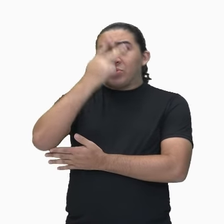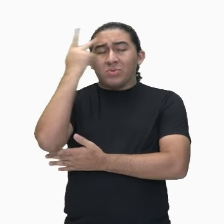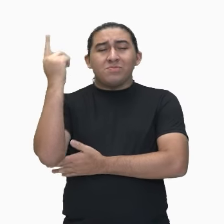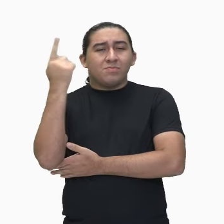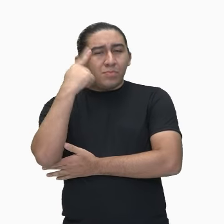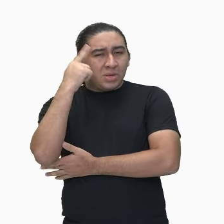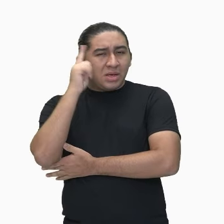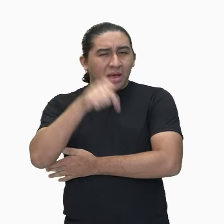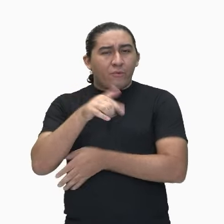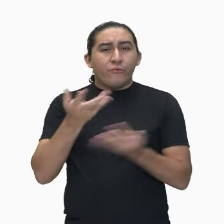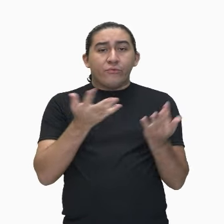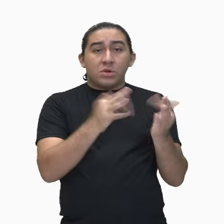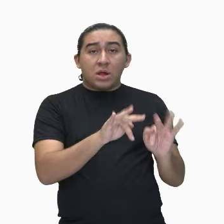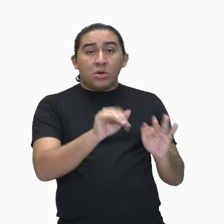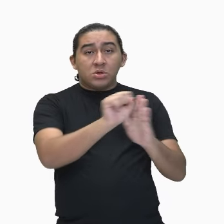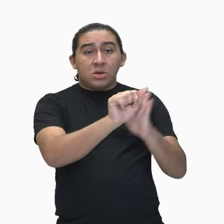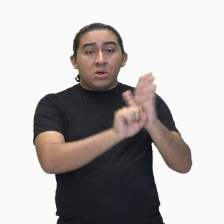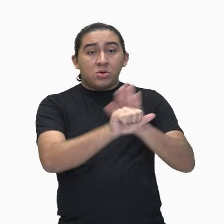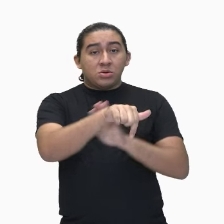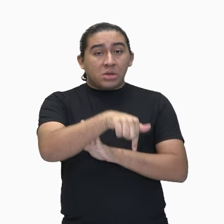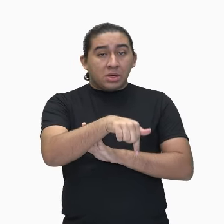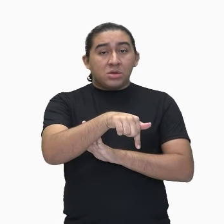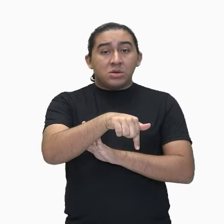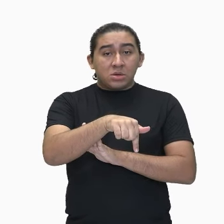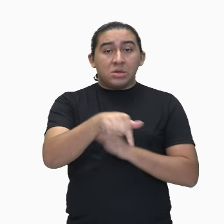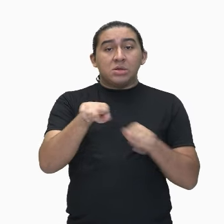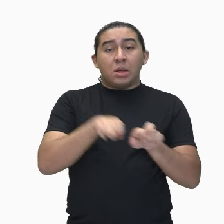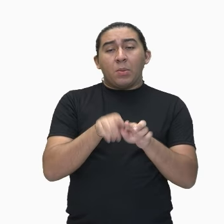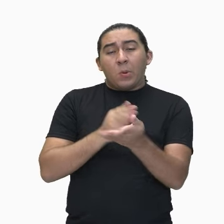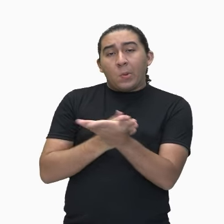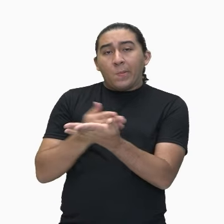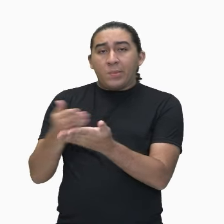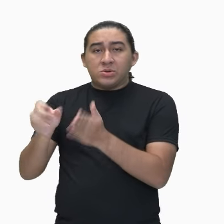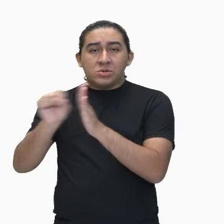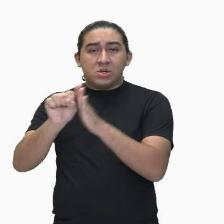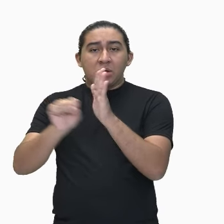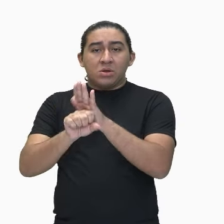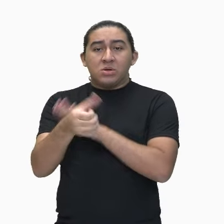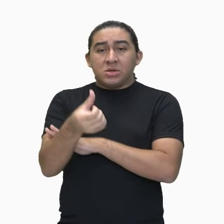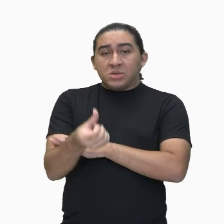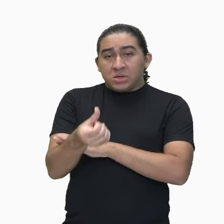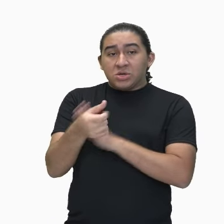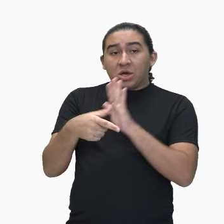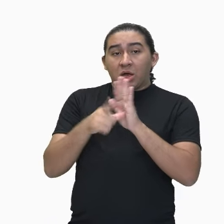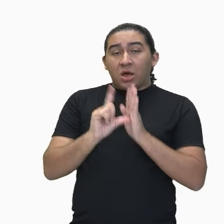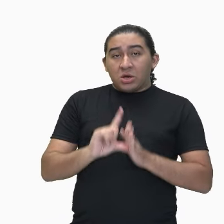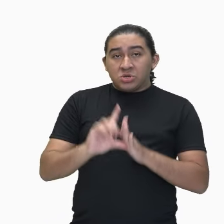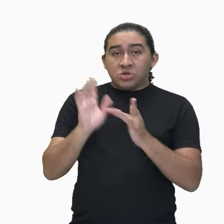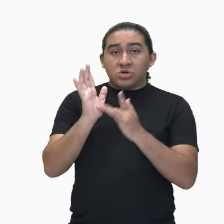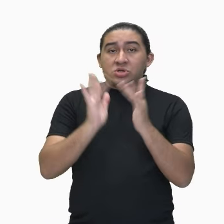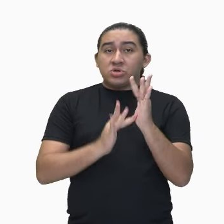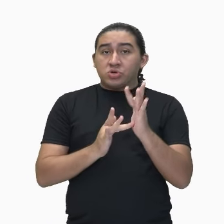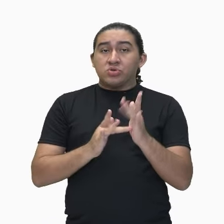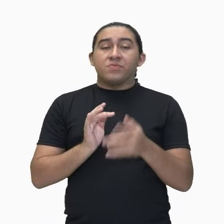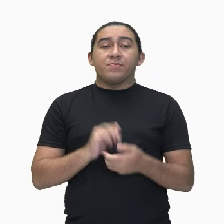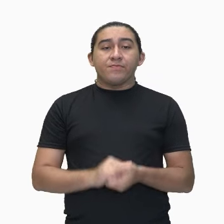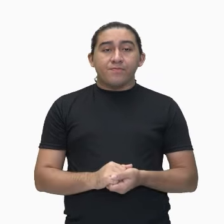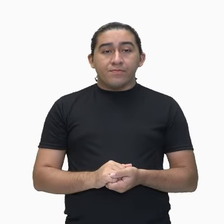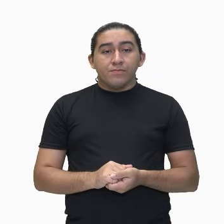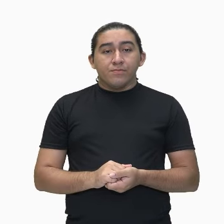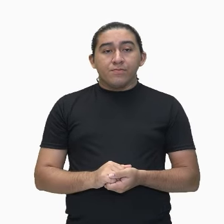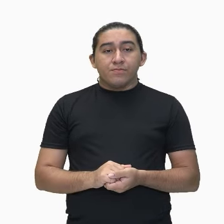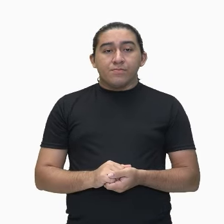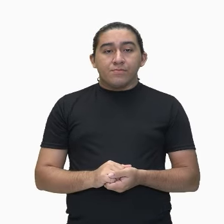foi final do século VII e início do século VI antes de Cristo. Olha